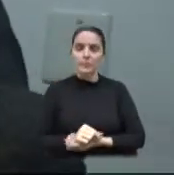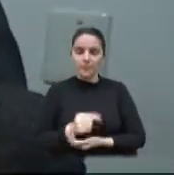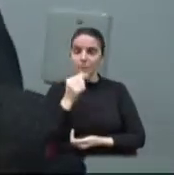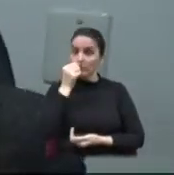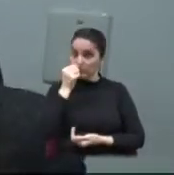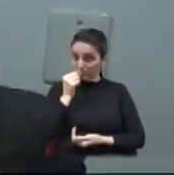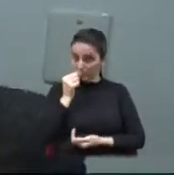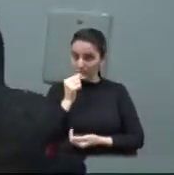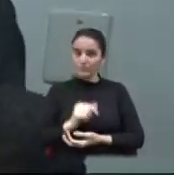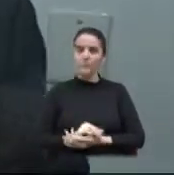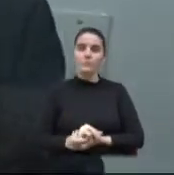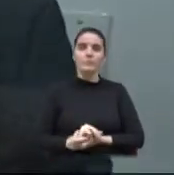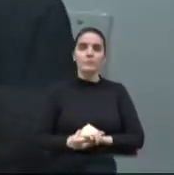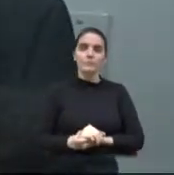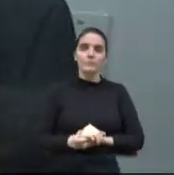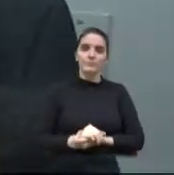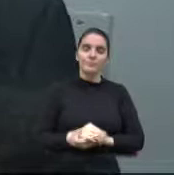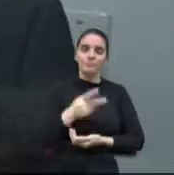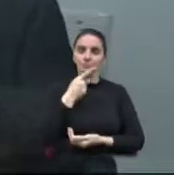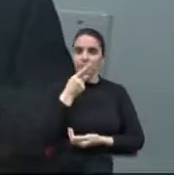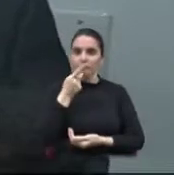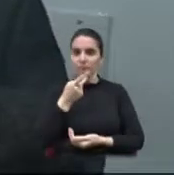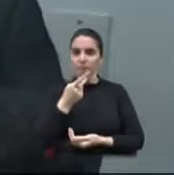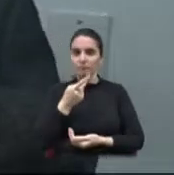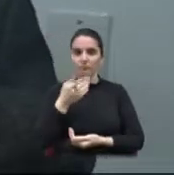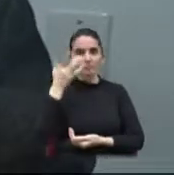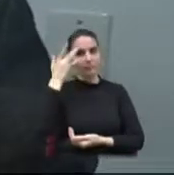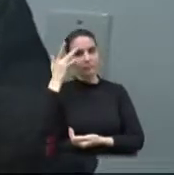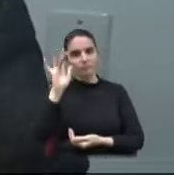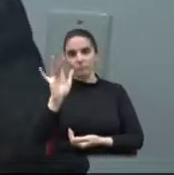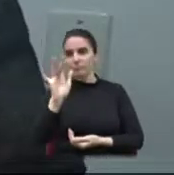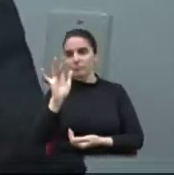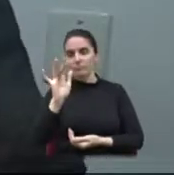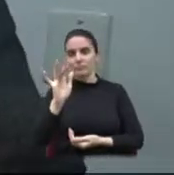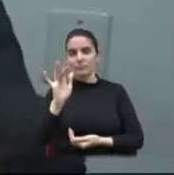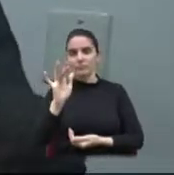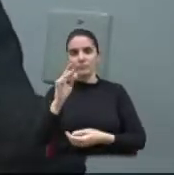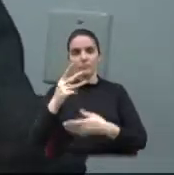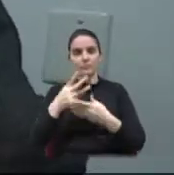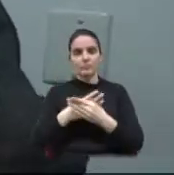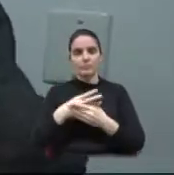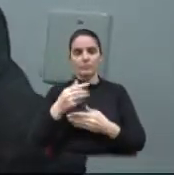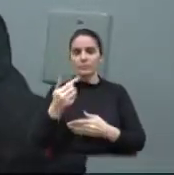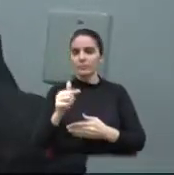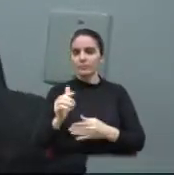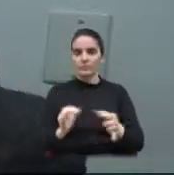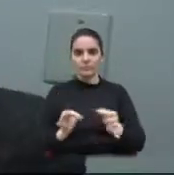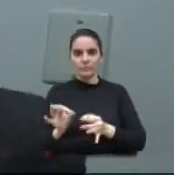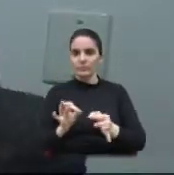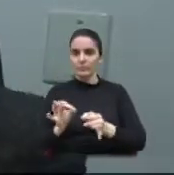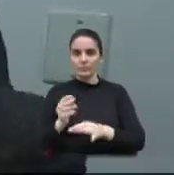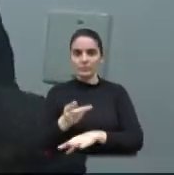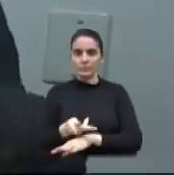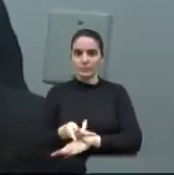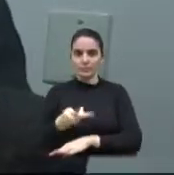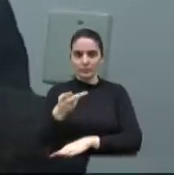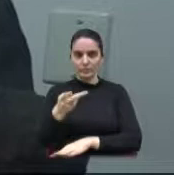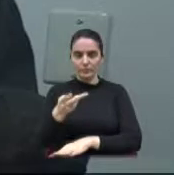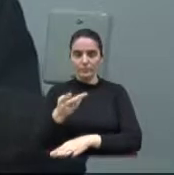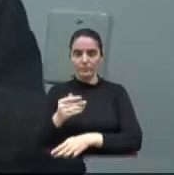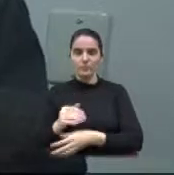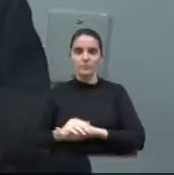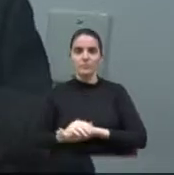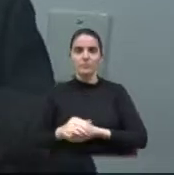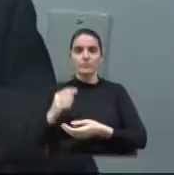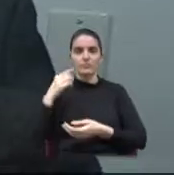e dizer que eu não sabia que essa casa não tinha um projeto para que se fosse homenageado